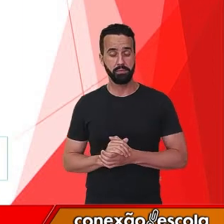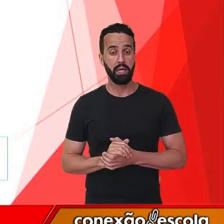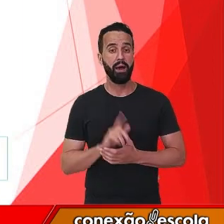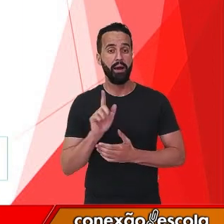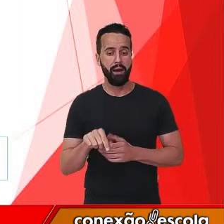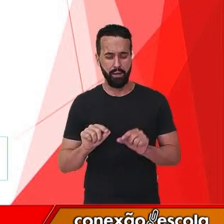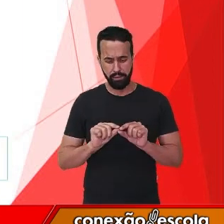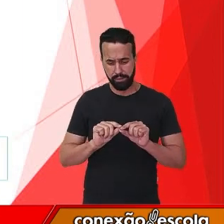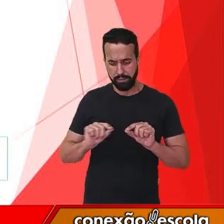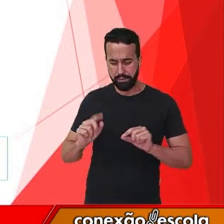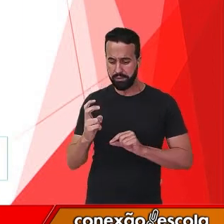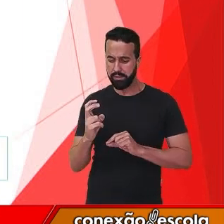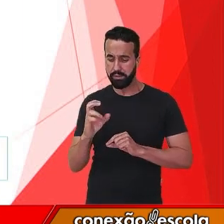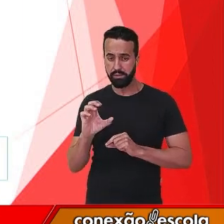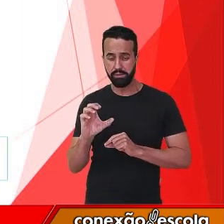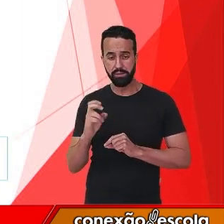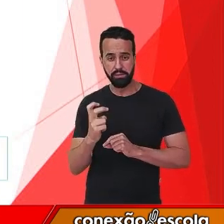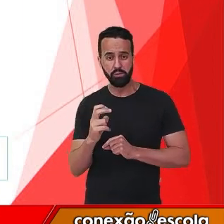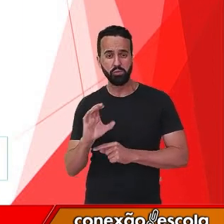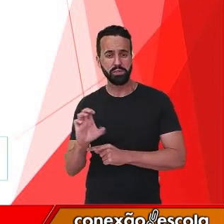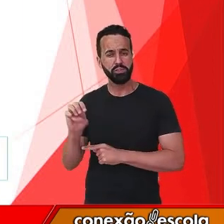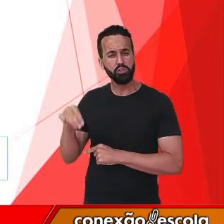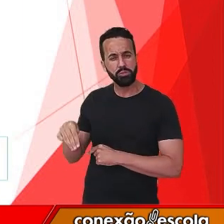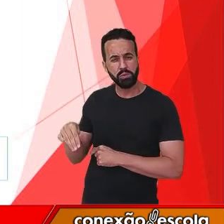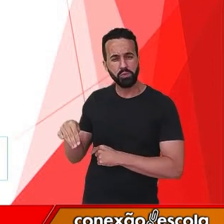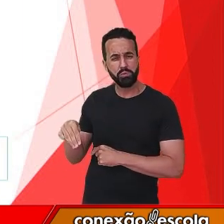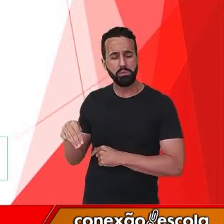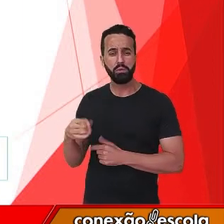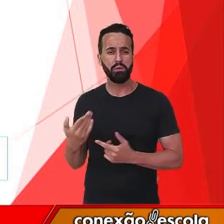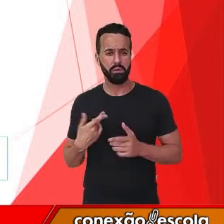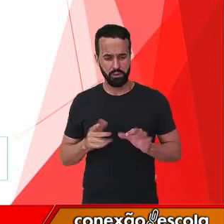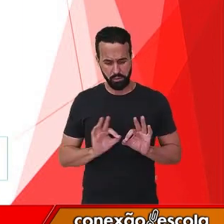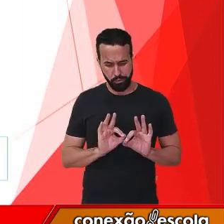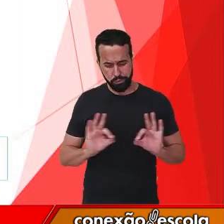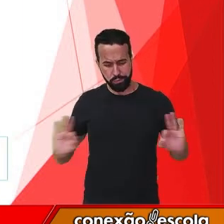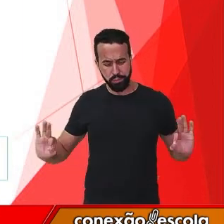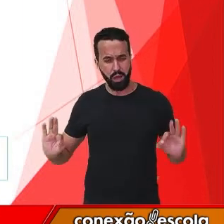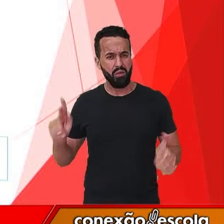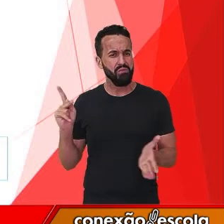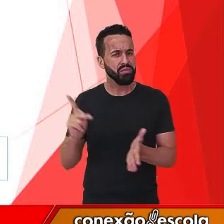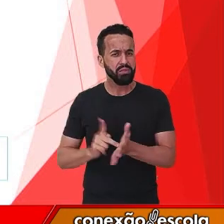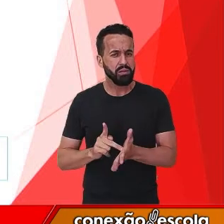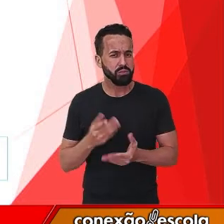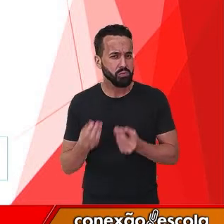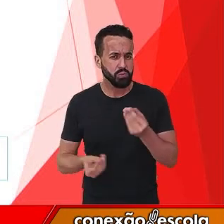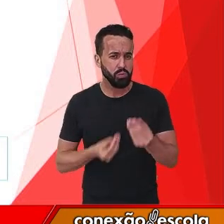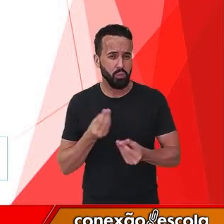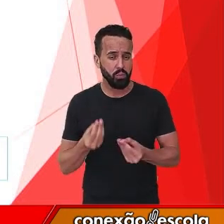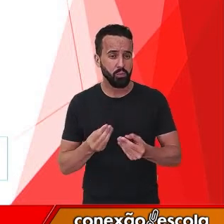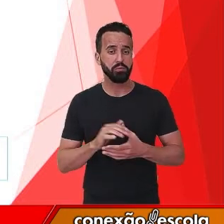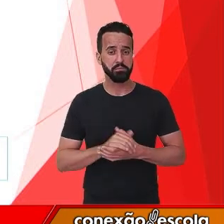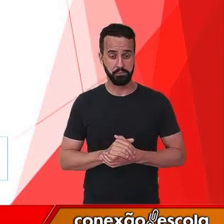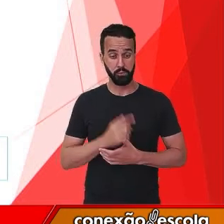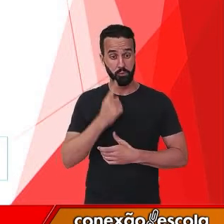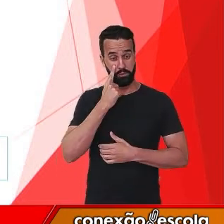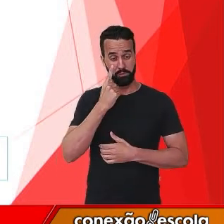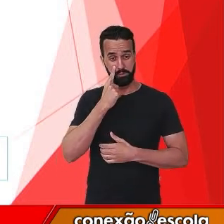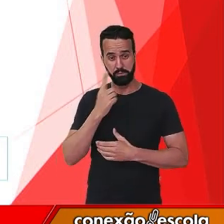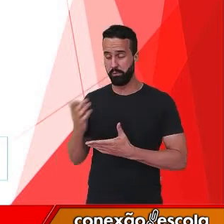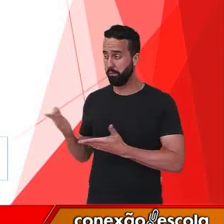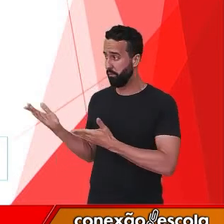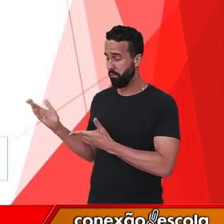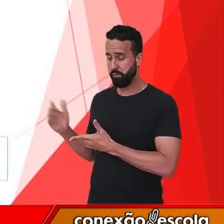cinco centímetros Qual é a distância na realidade um seus eleitores nossos cal